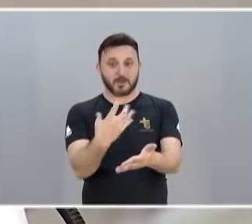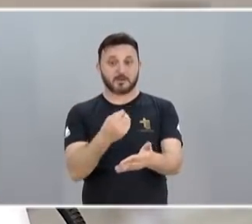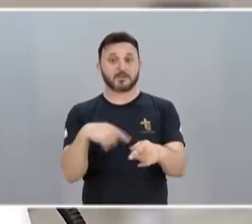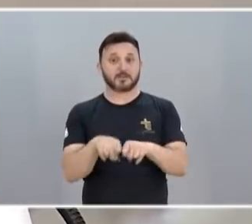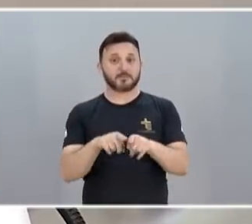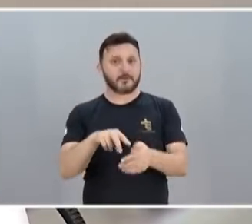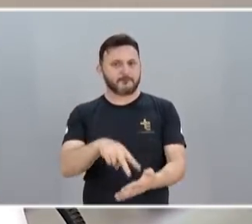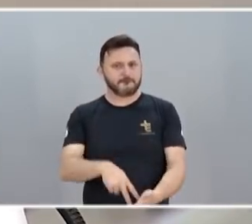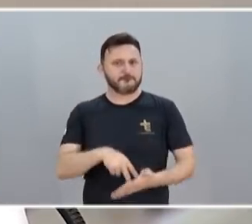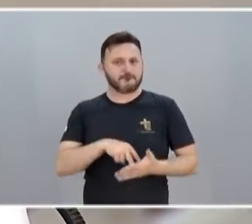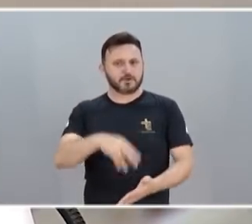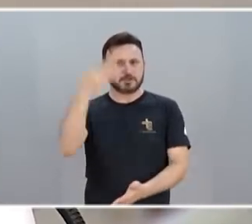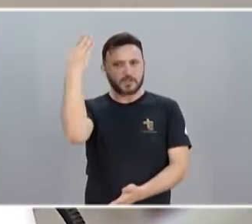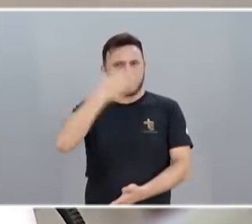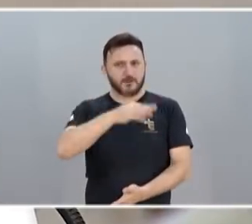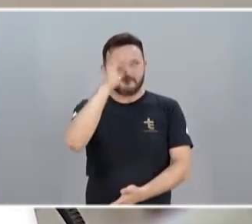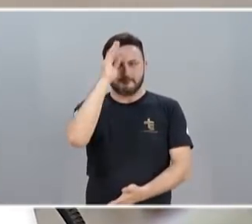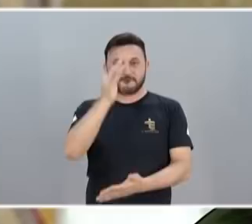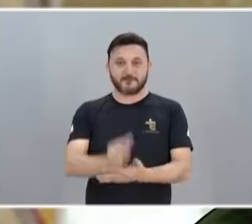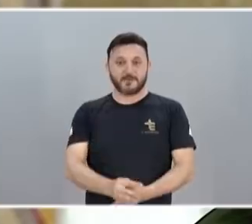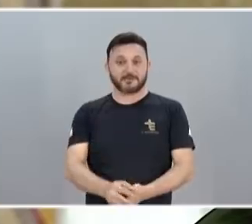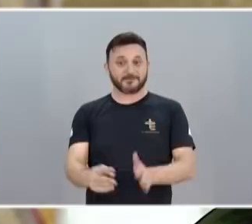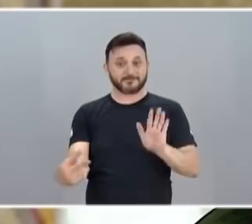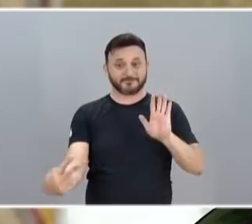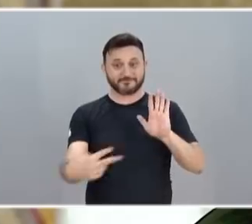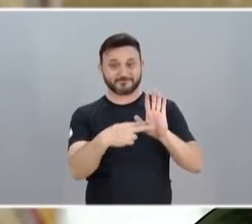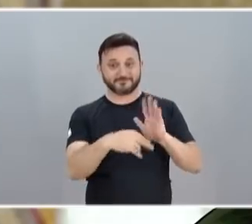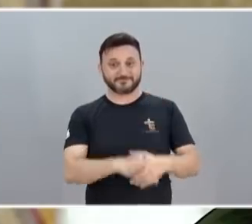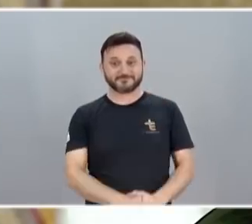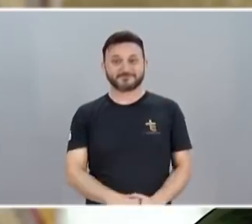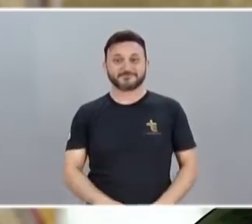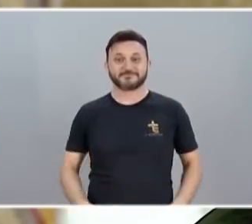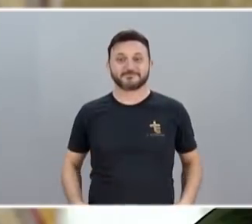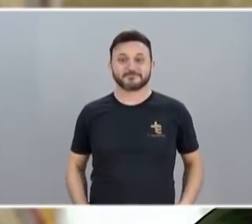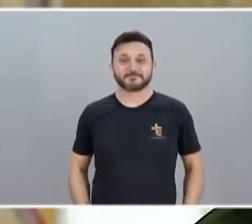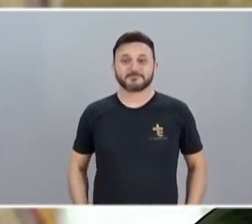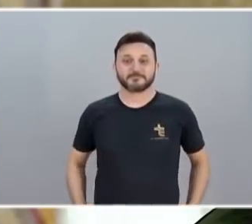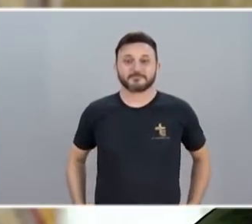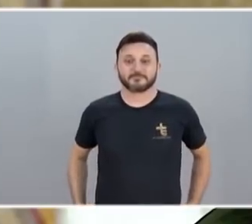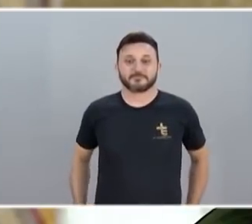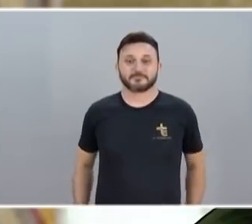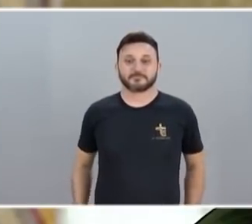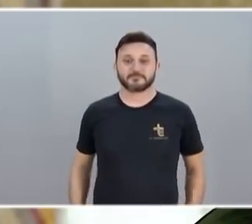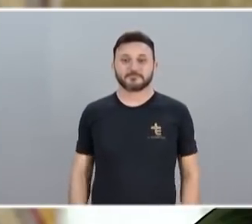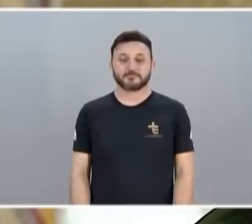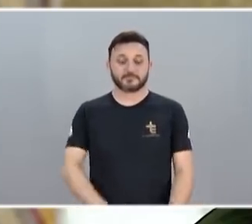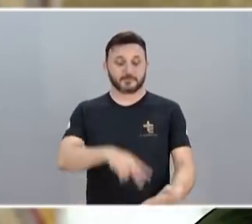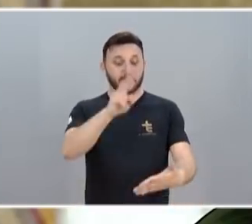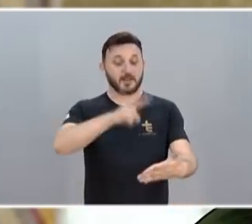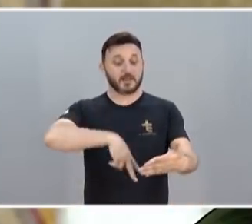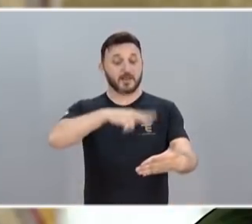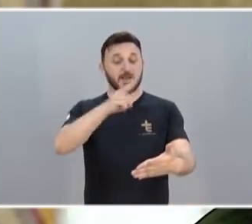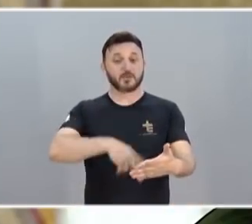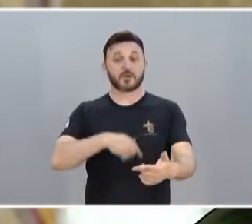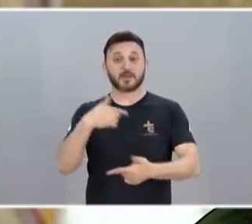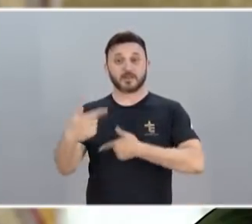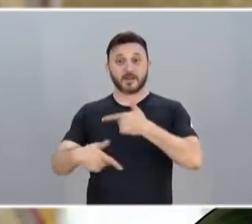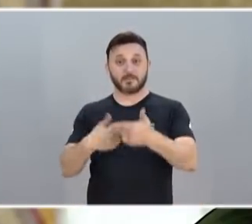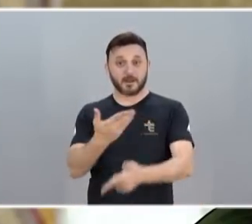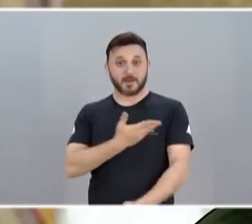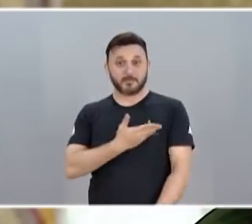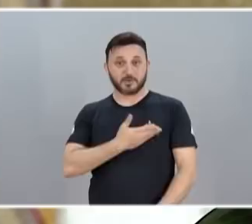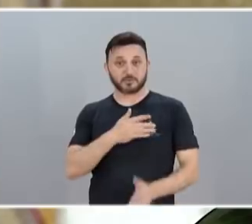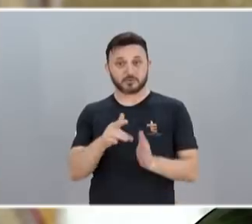o testemunho da fé. Ouçamos. Leitura dos Atos dos Apóstolos. Naqueles